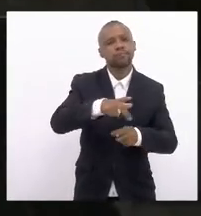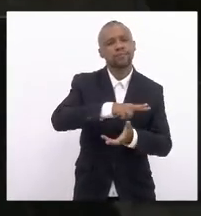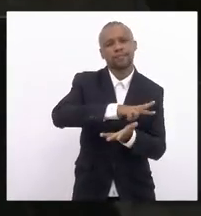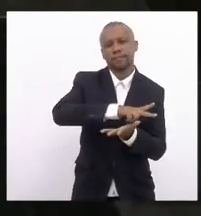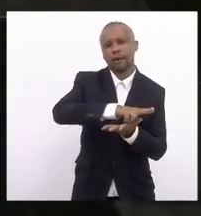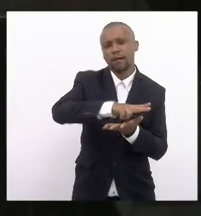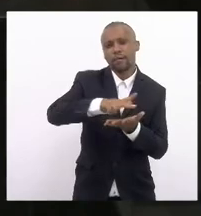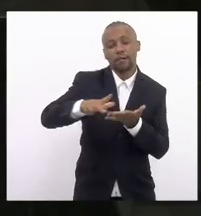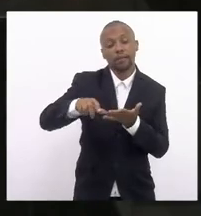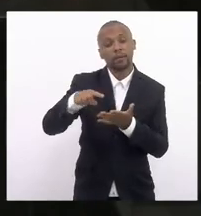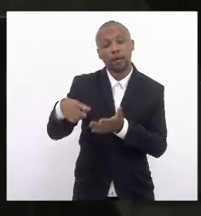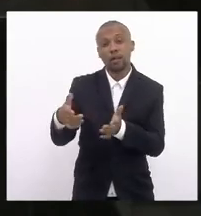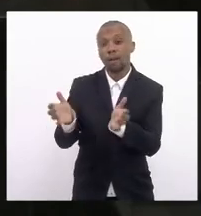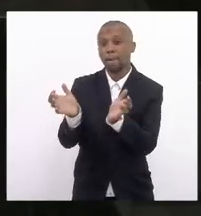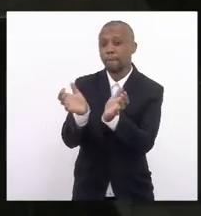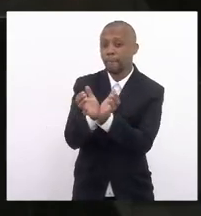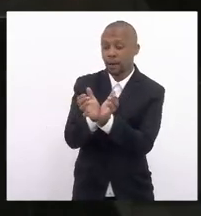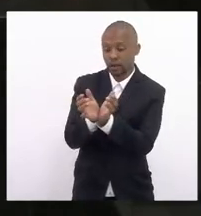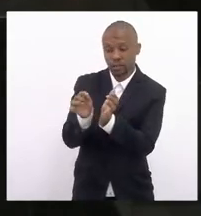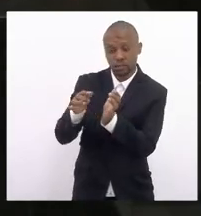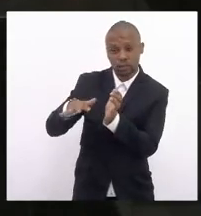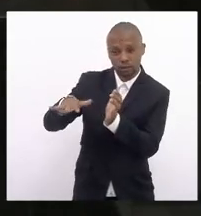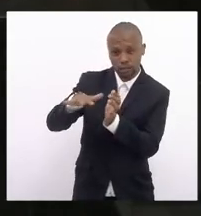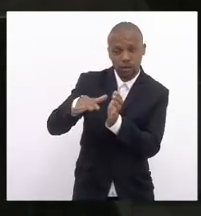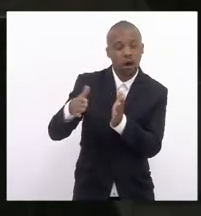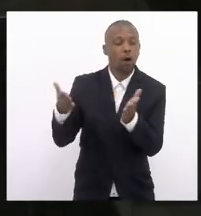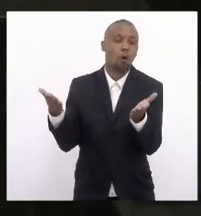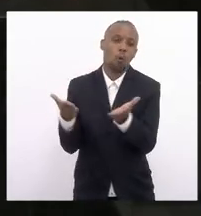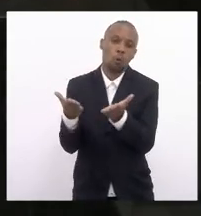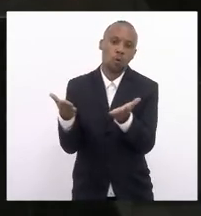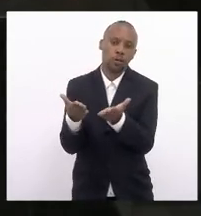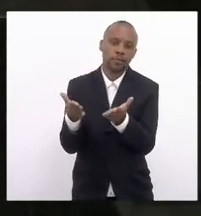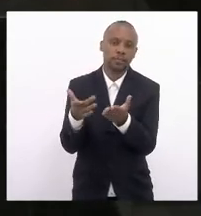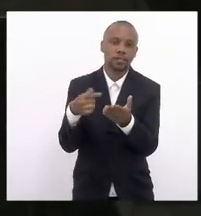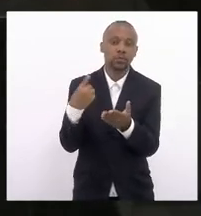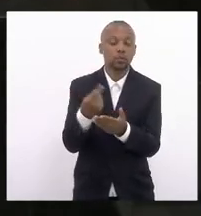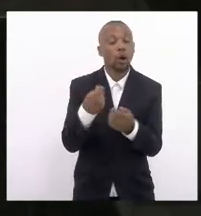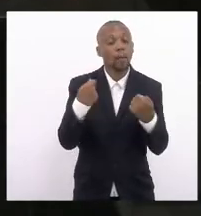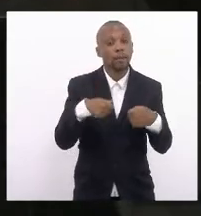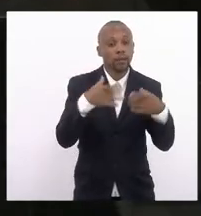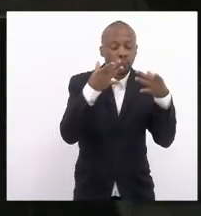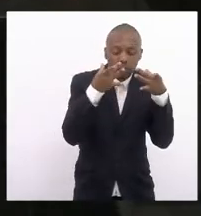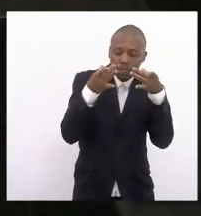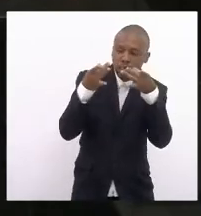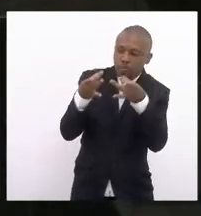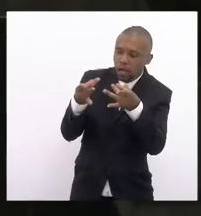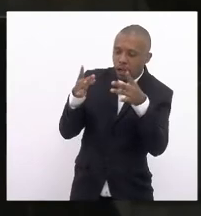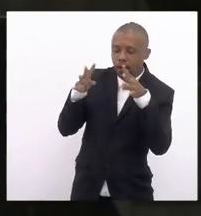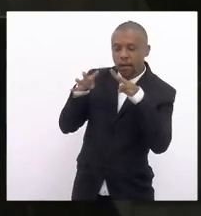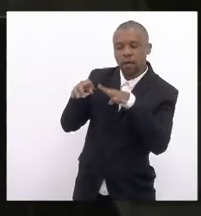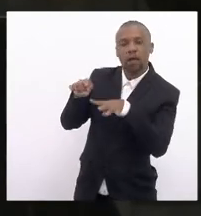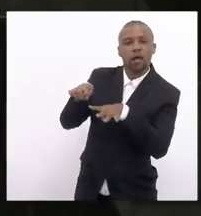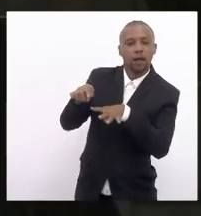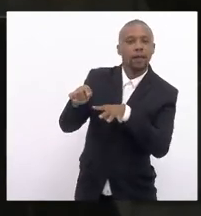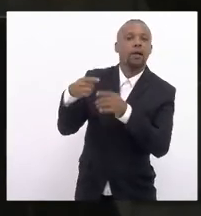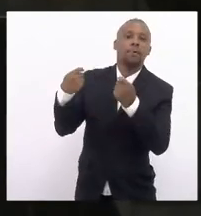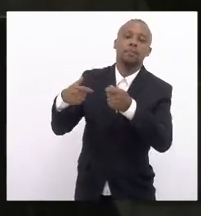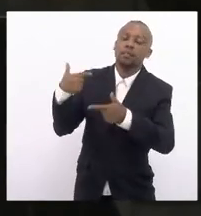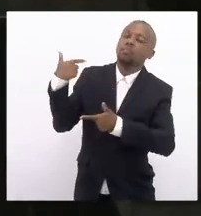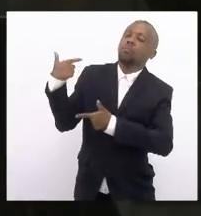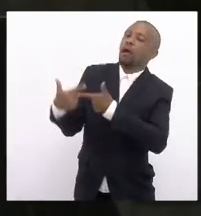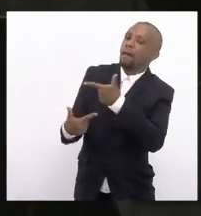é uma categoria hoje que precisa muito trabalhar e sofre